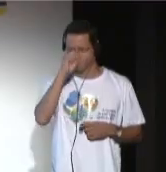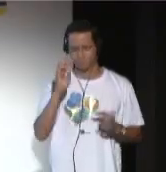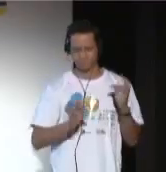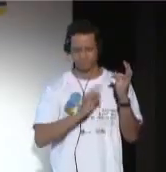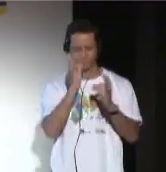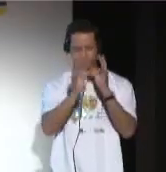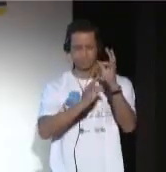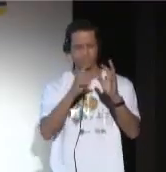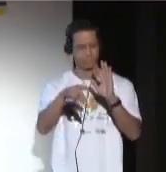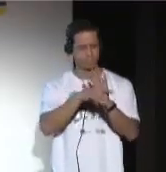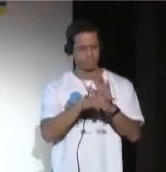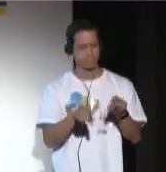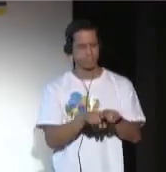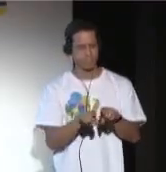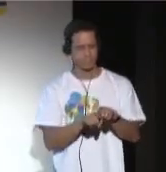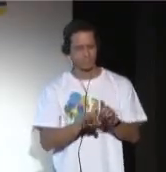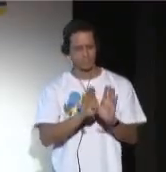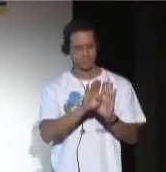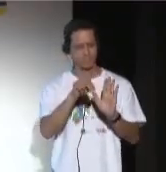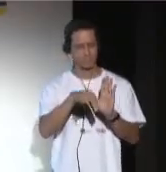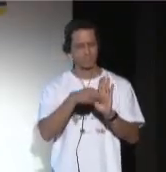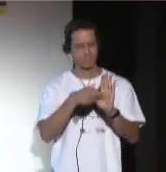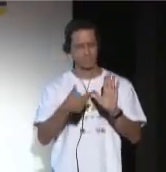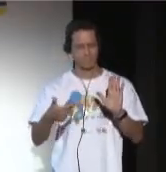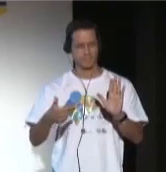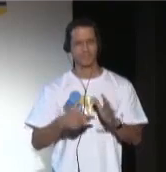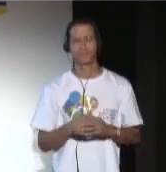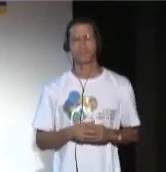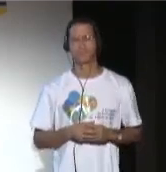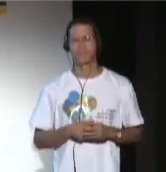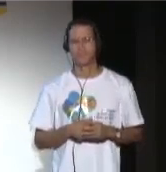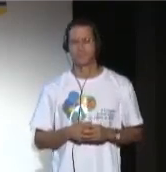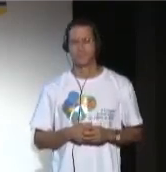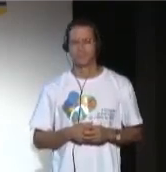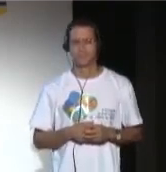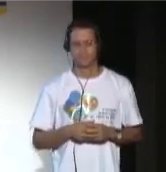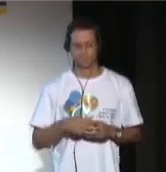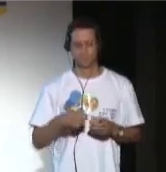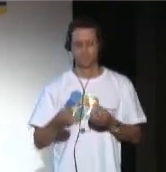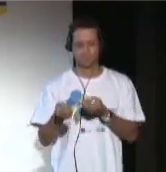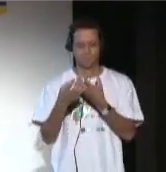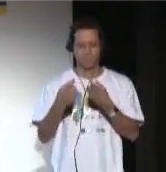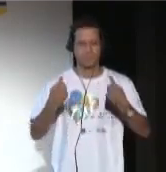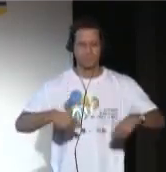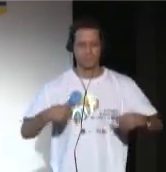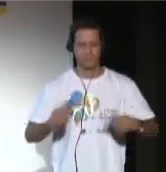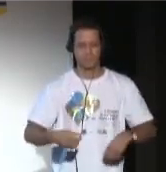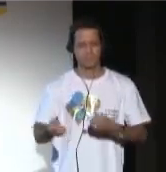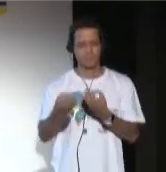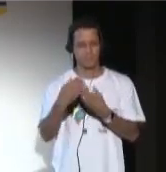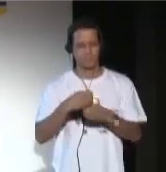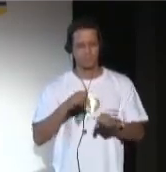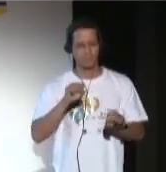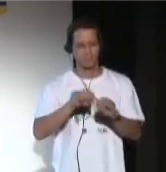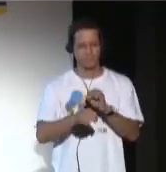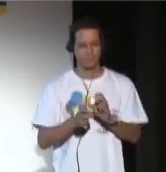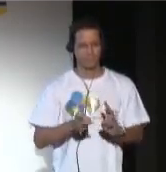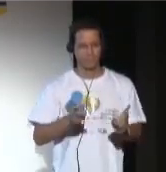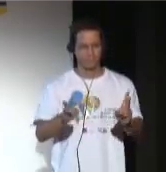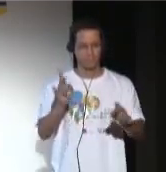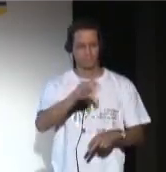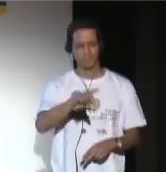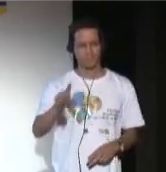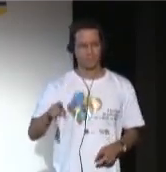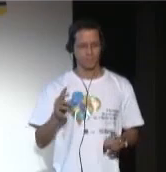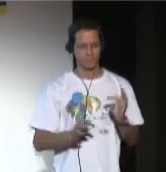tecnologia faz parte também da nossa base comum, não faz? Eu tenho que fazer umas aulinhas aí para a formação continuada de